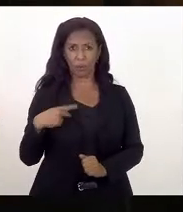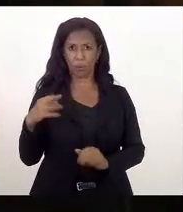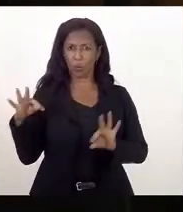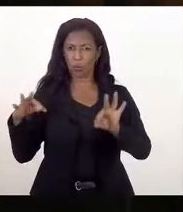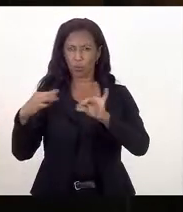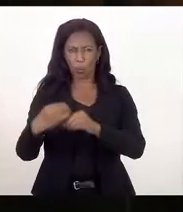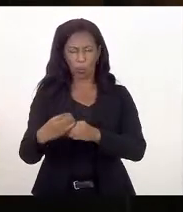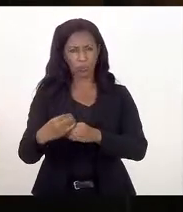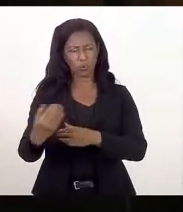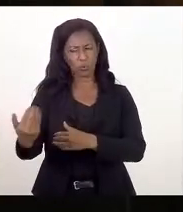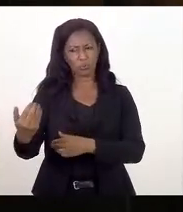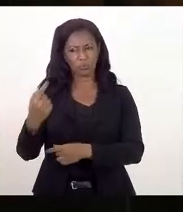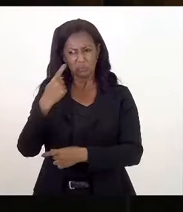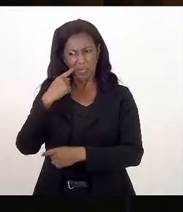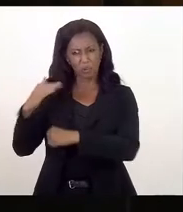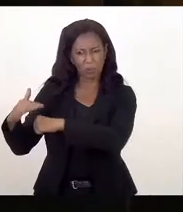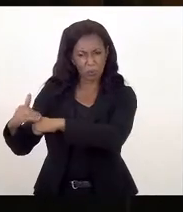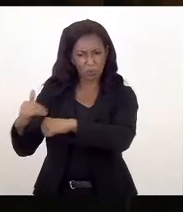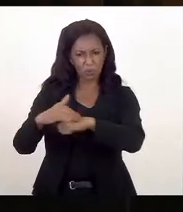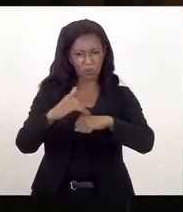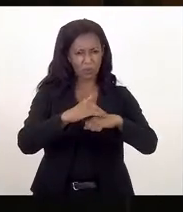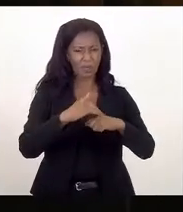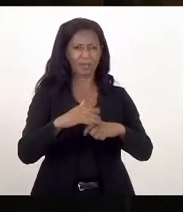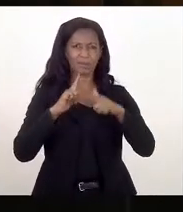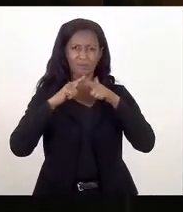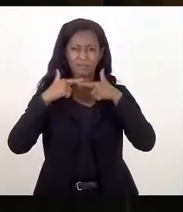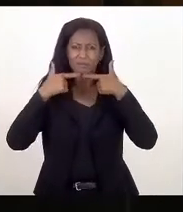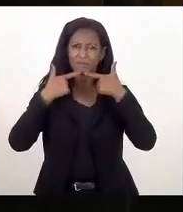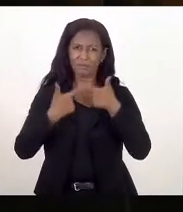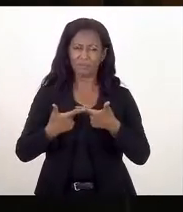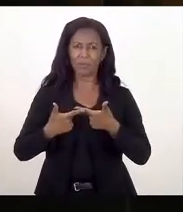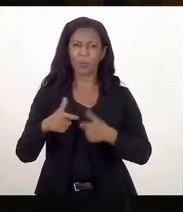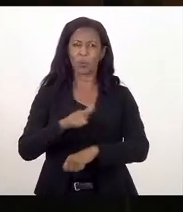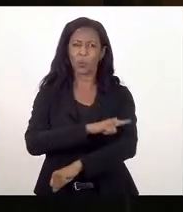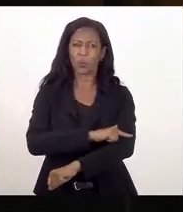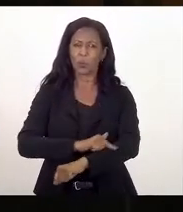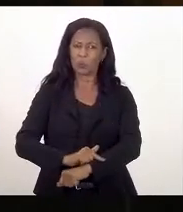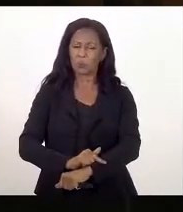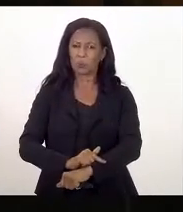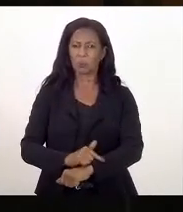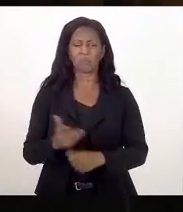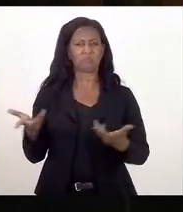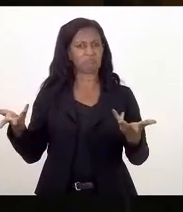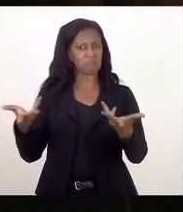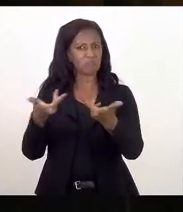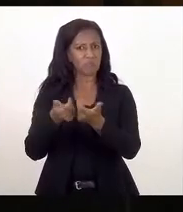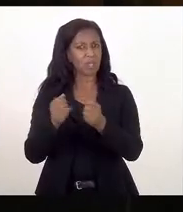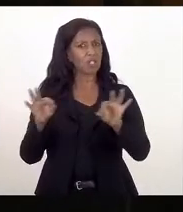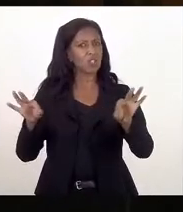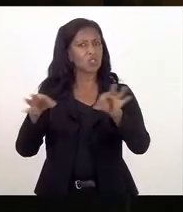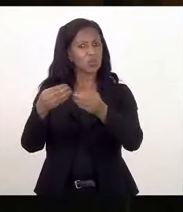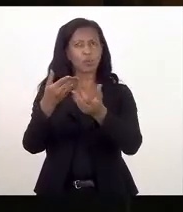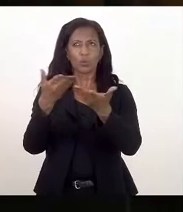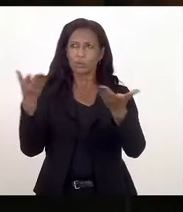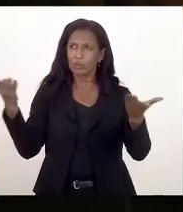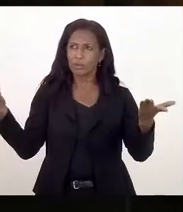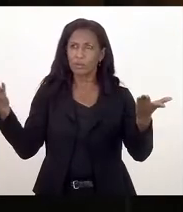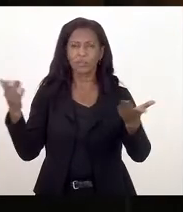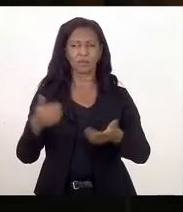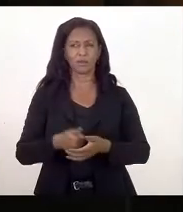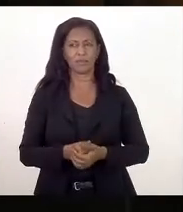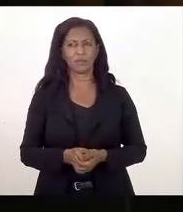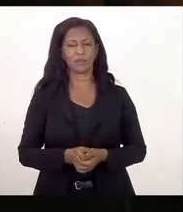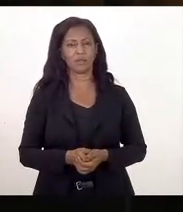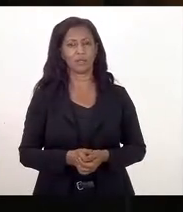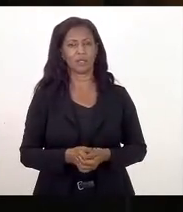atendimentos eram com muito carinho e com sorriso e uma cordialidade ímpar de todos os senhores e todas as senhoras.